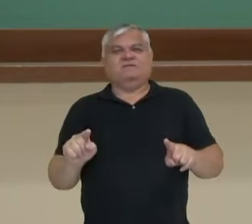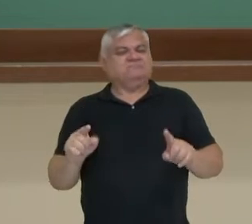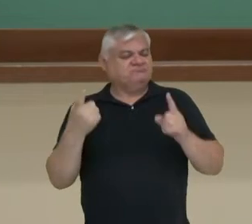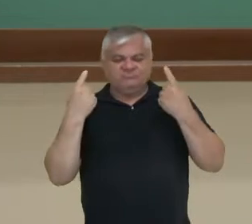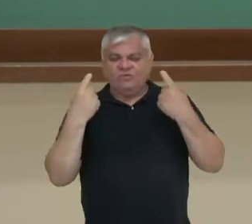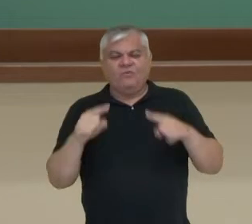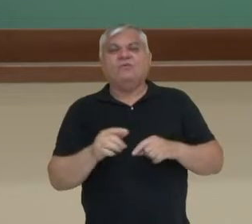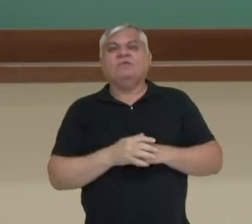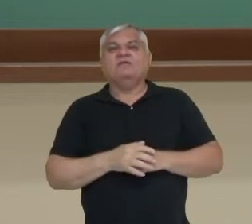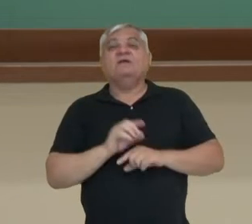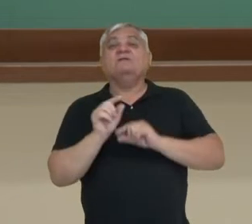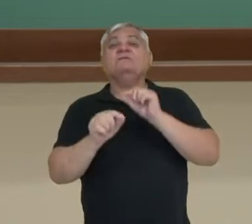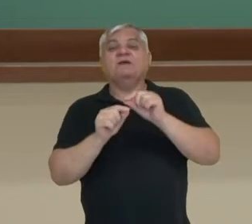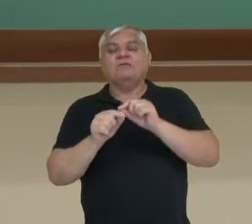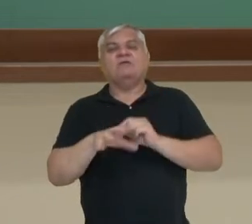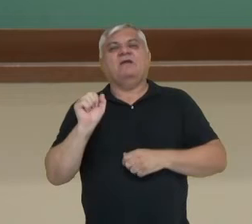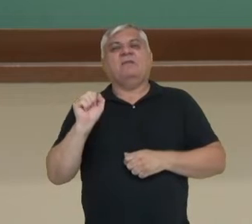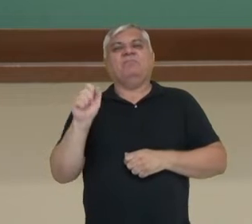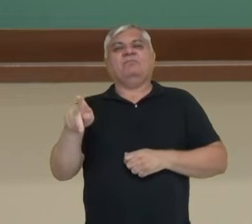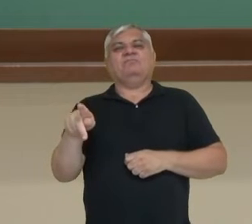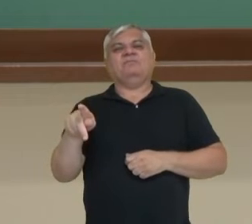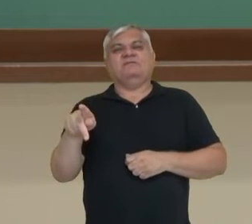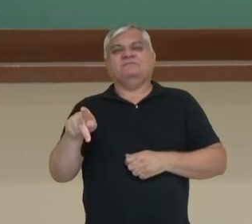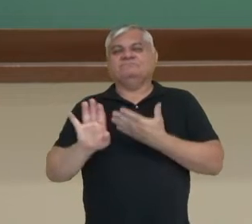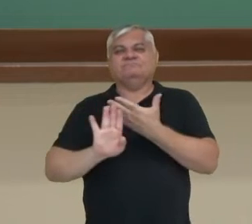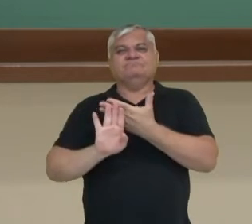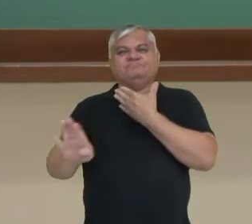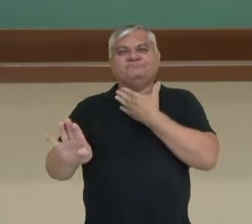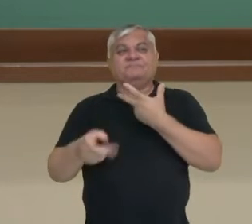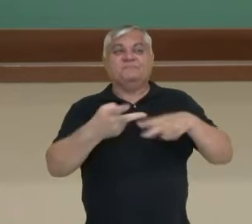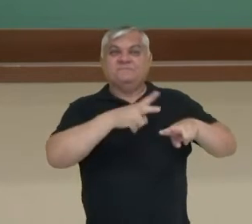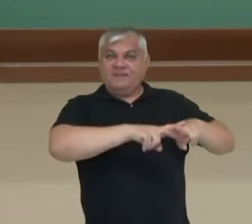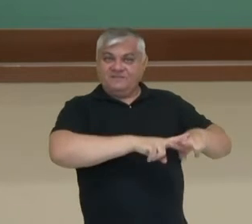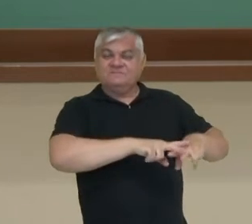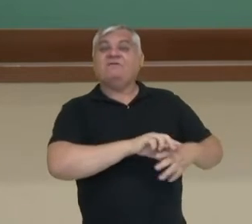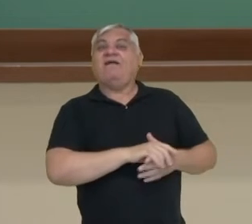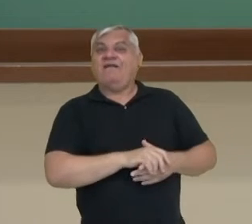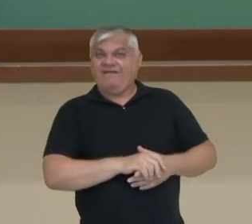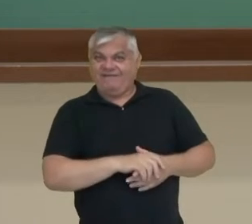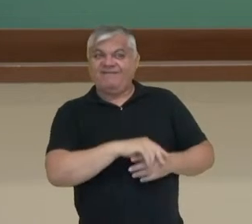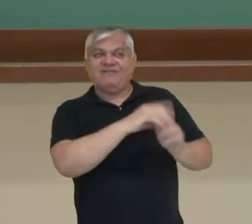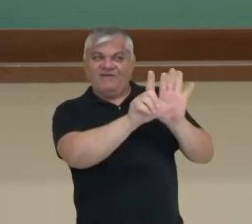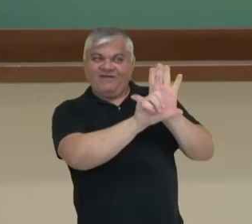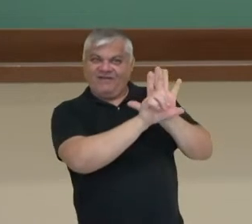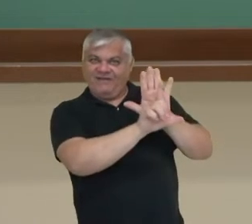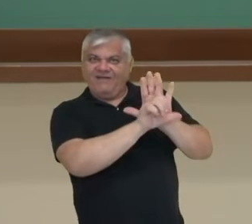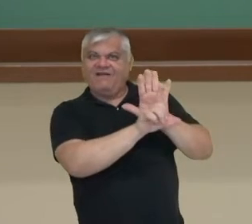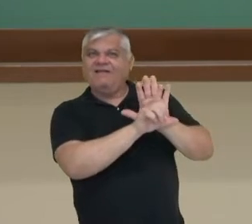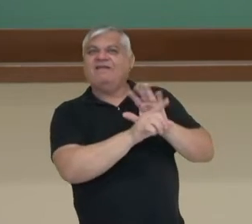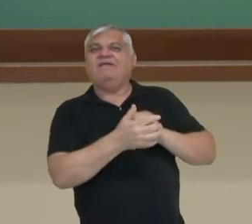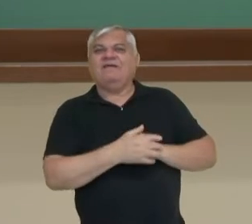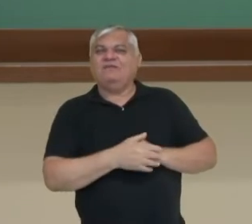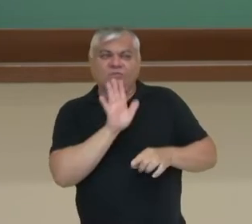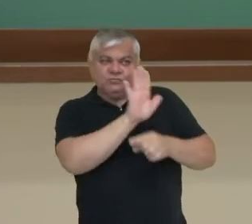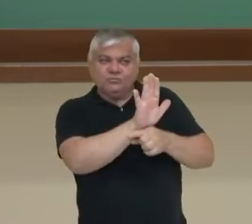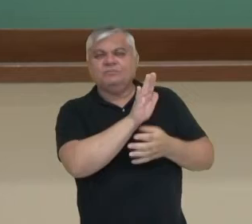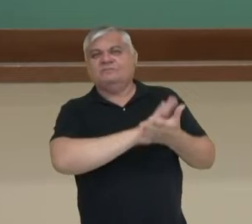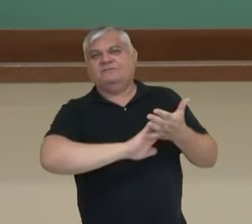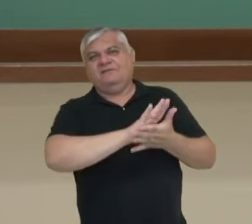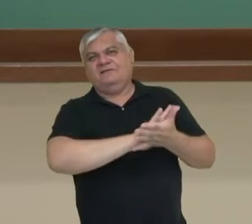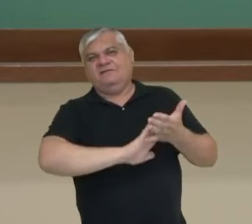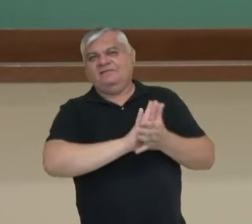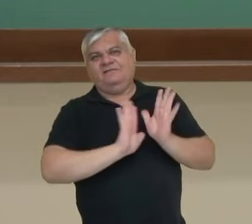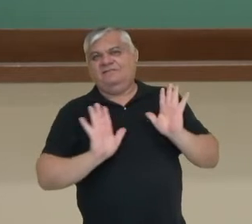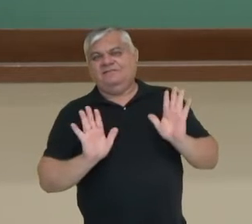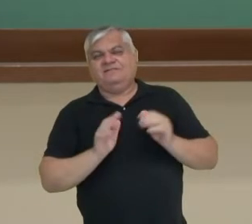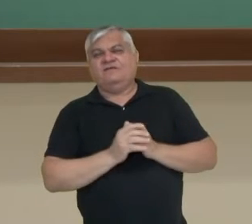causa disso foram aposentados ou até mesmo presos. Esses aí a lei da anistia não atingiu. Então a gente não pode dizer que houve